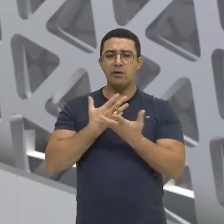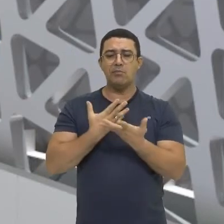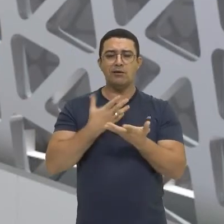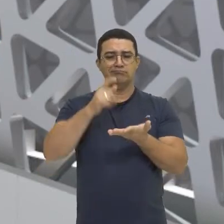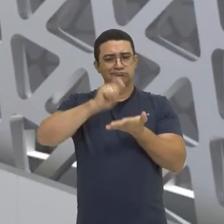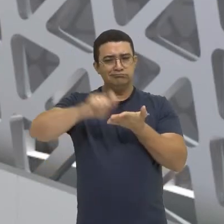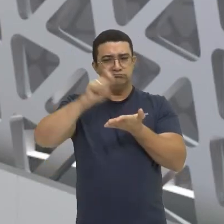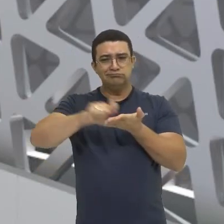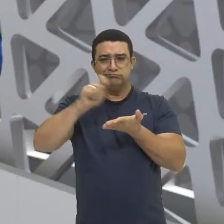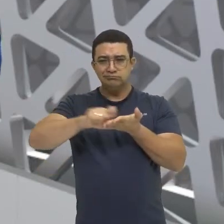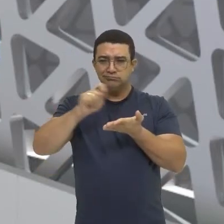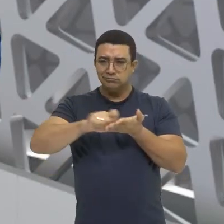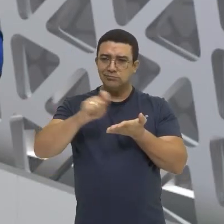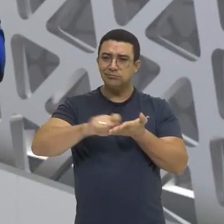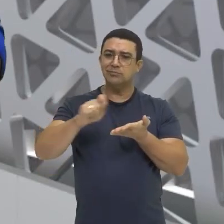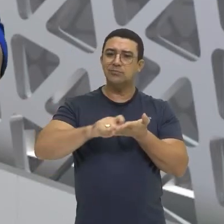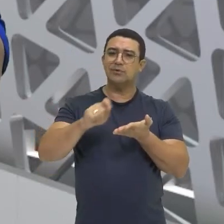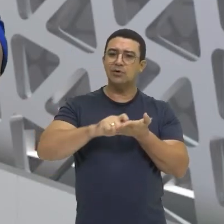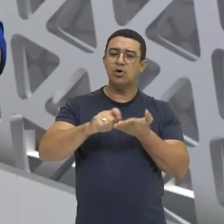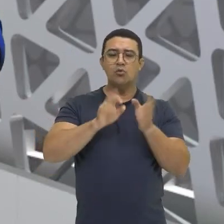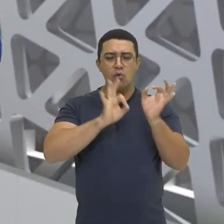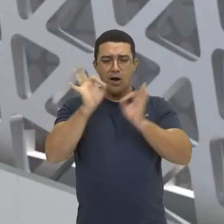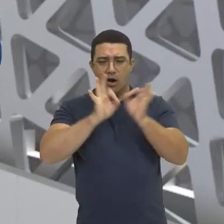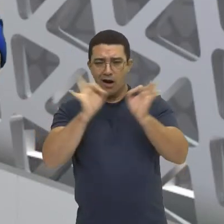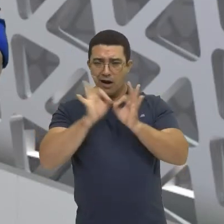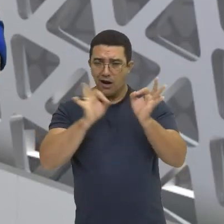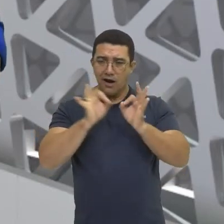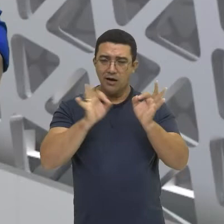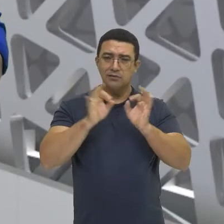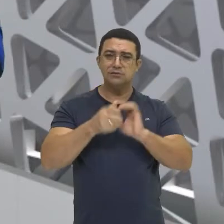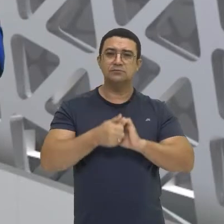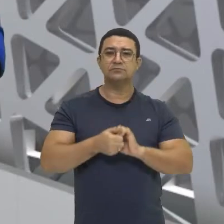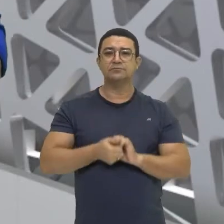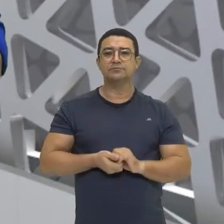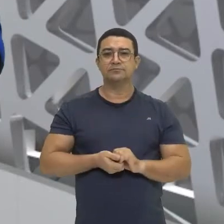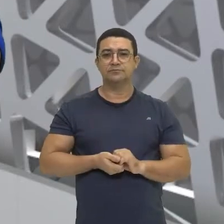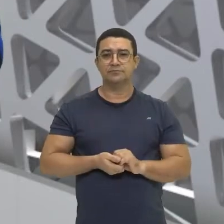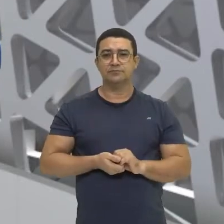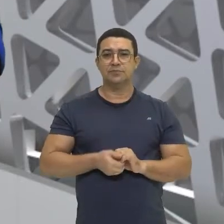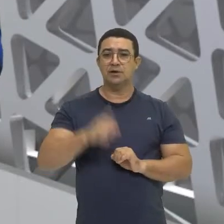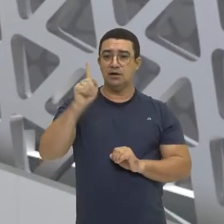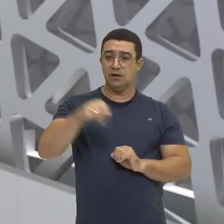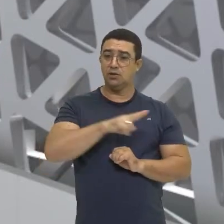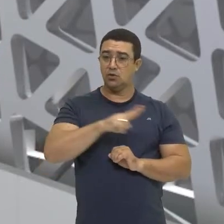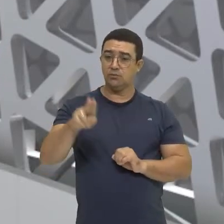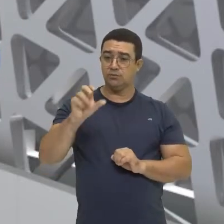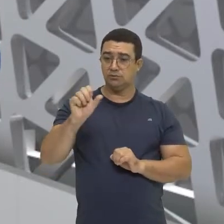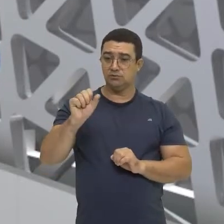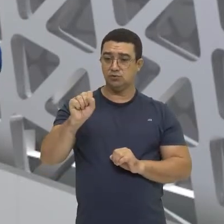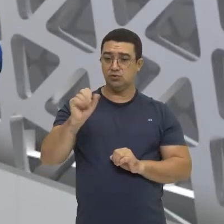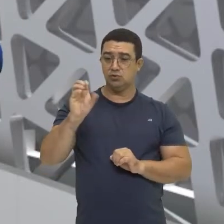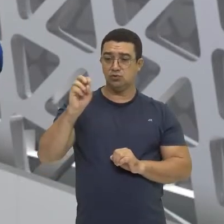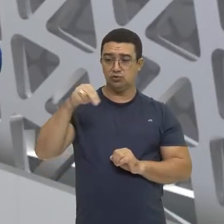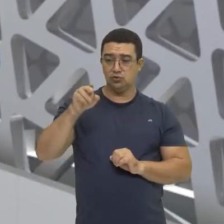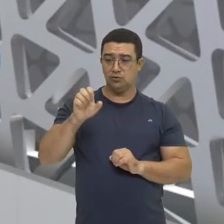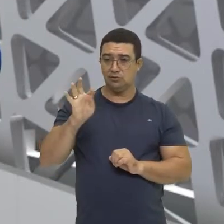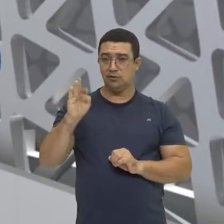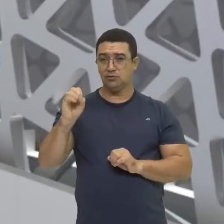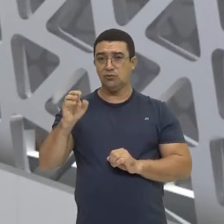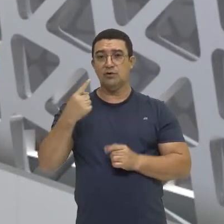escrito desta forma, organizado nessa estrutura, ele vai se chamar de soneto. Por quê? Porque ele vai